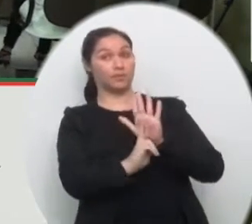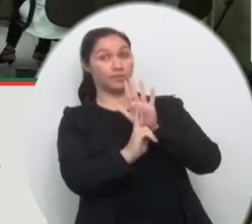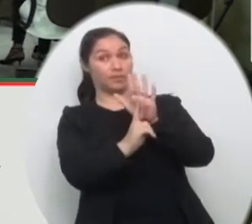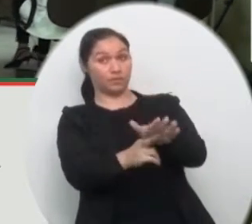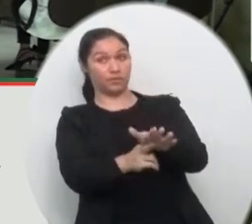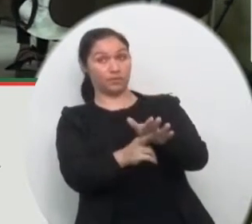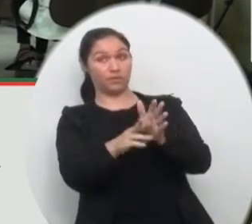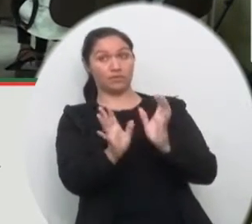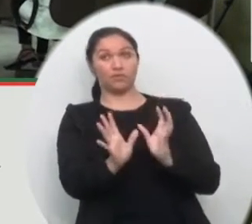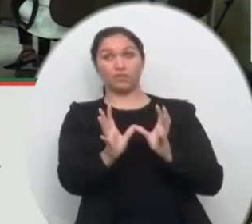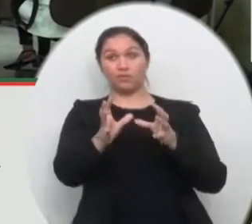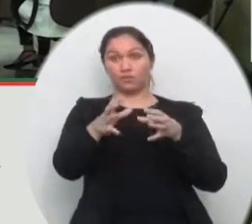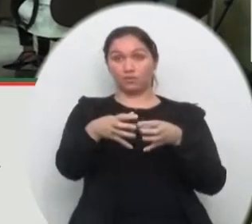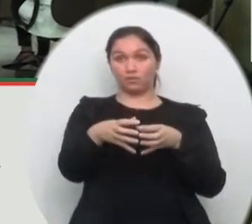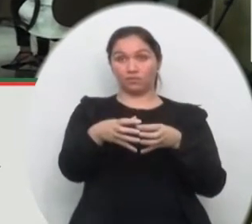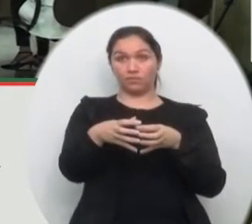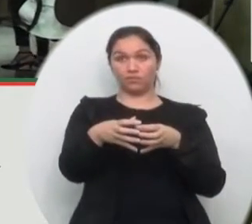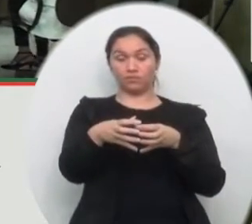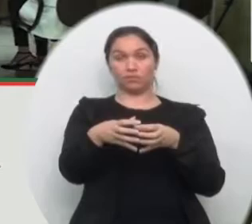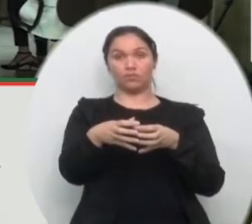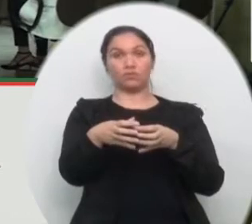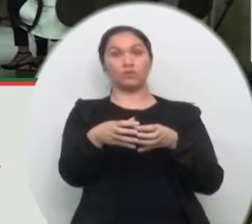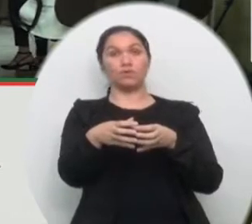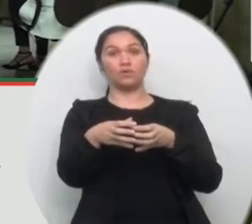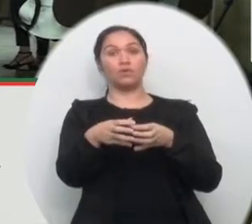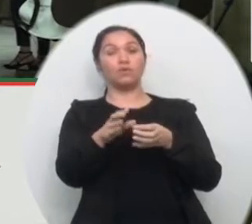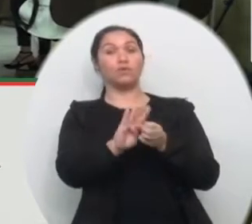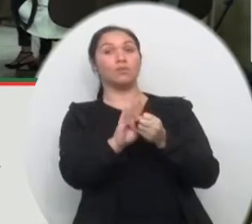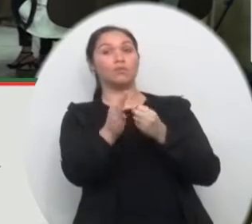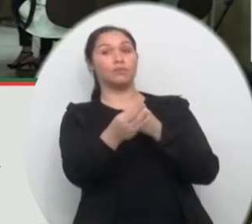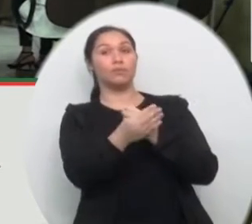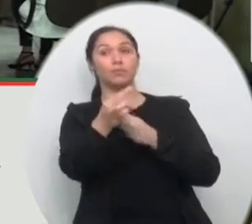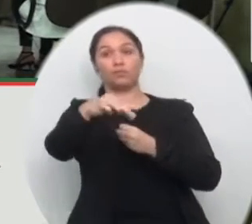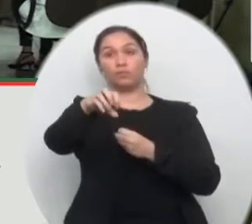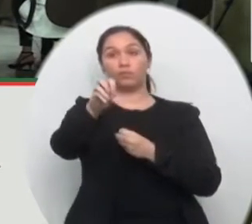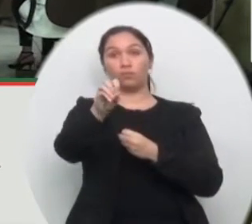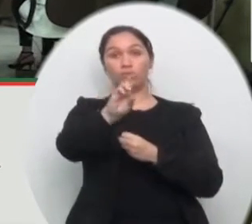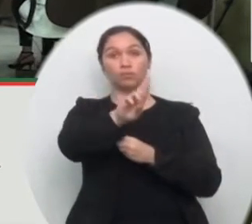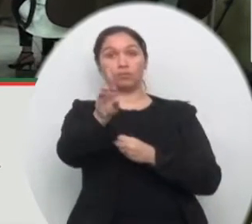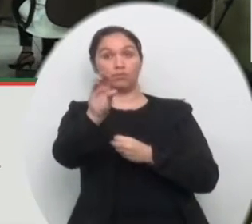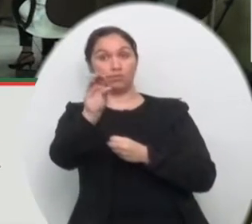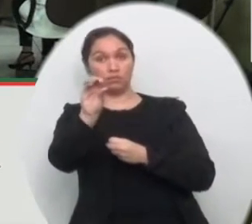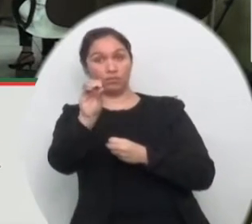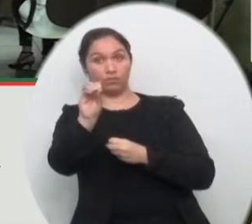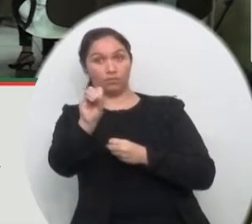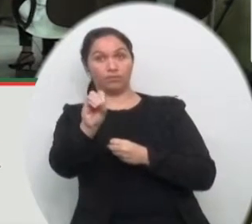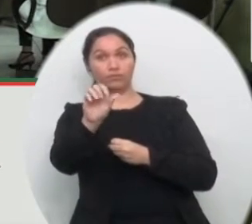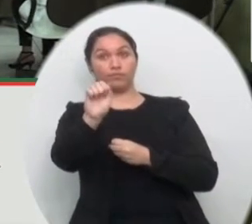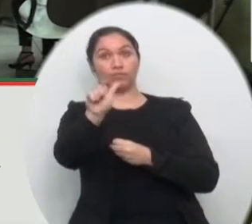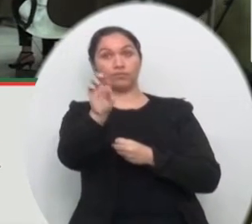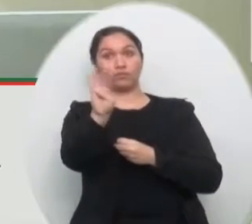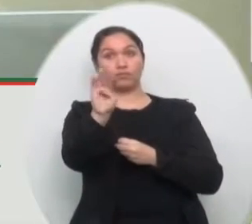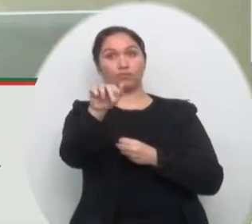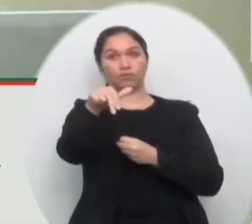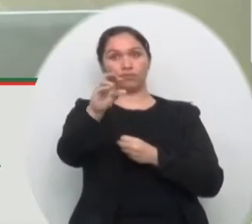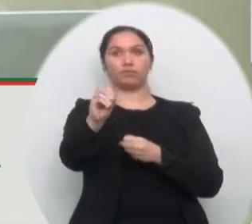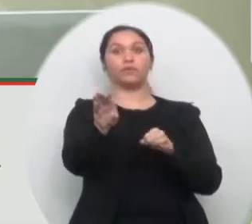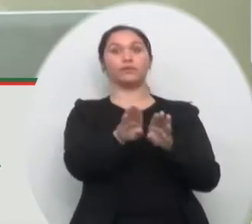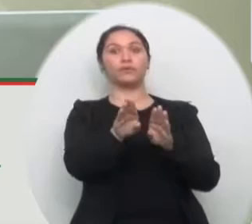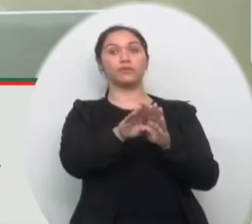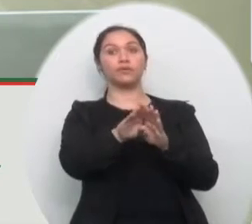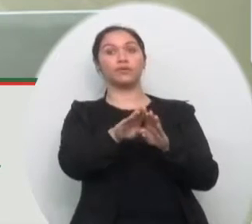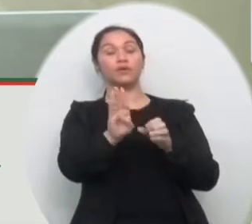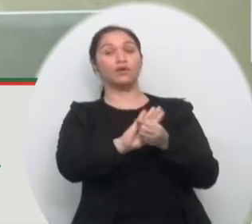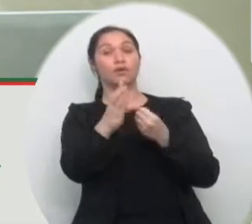Morro Albino e Capão Bonito, em nome deles, todos vocês que fazem presentes na noite de hoje. Terminada a leitura